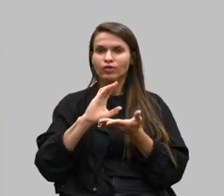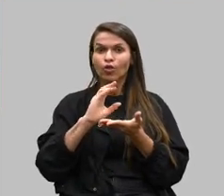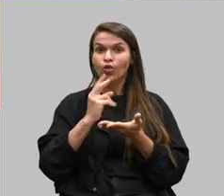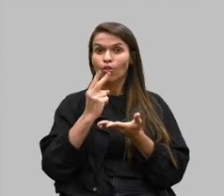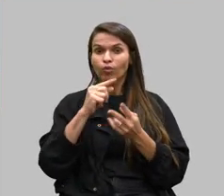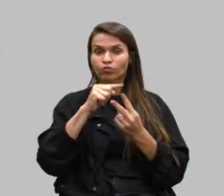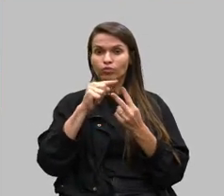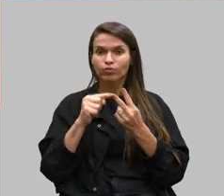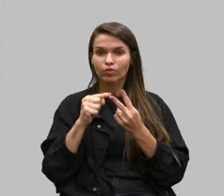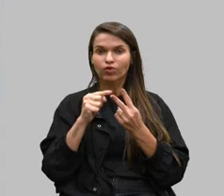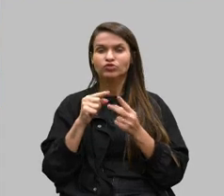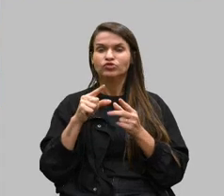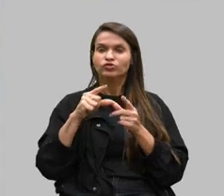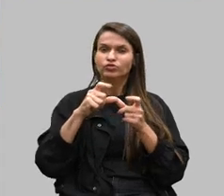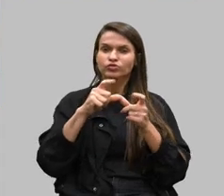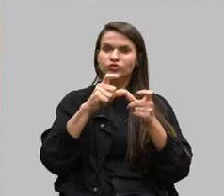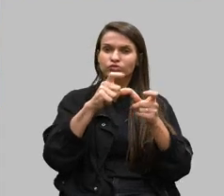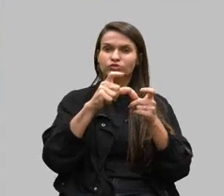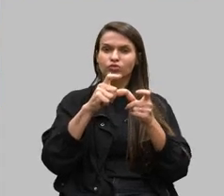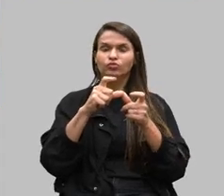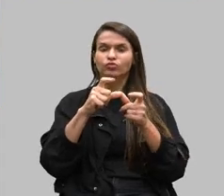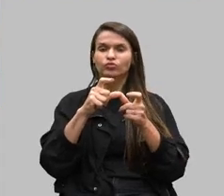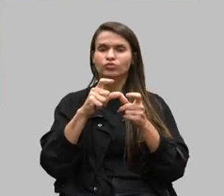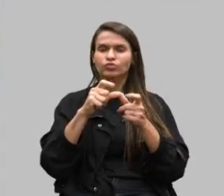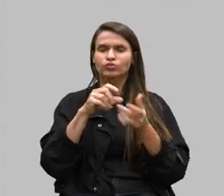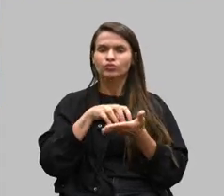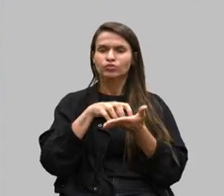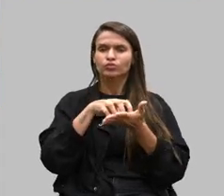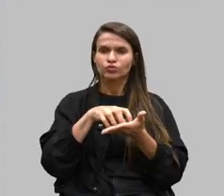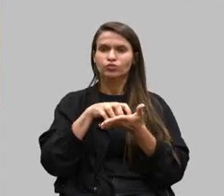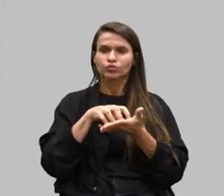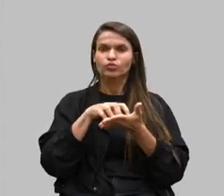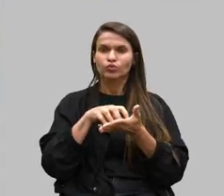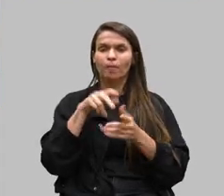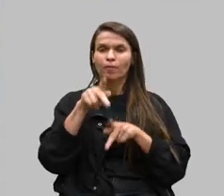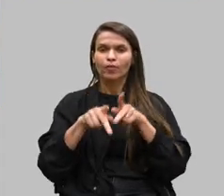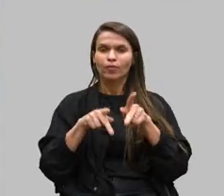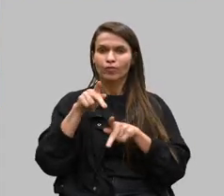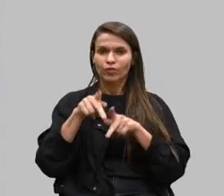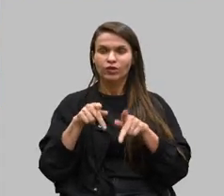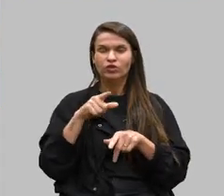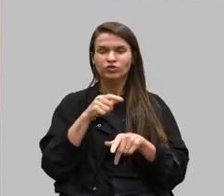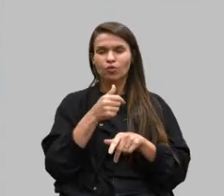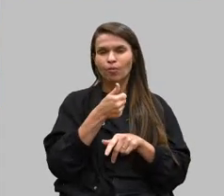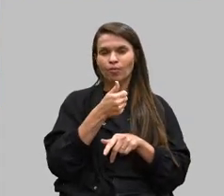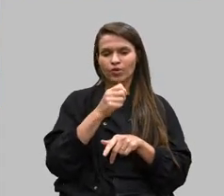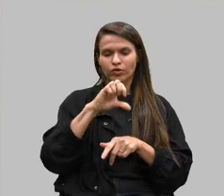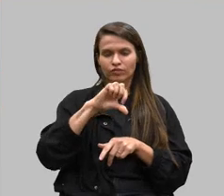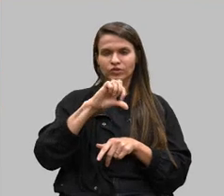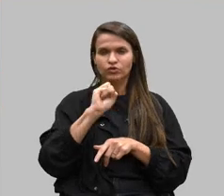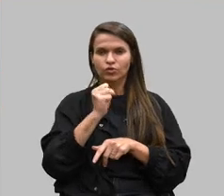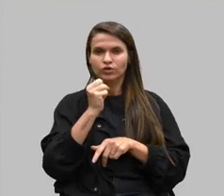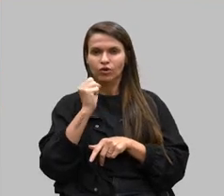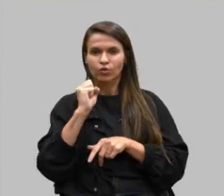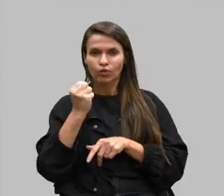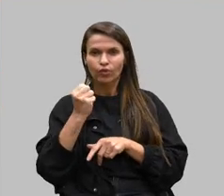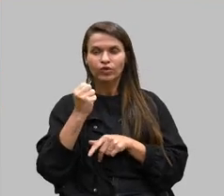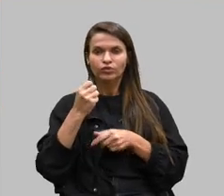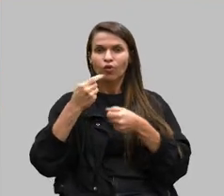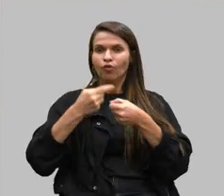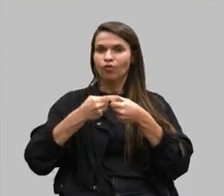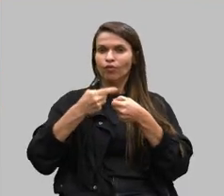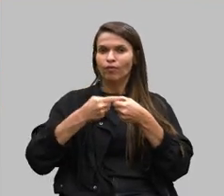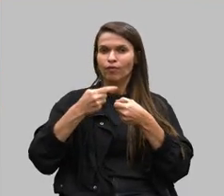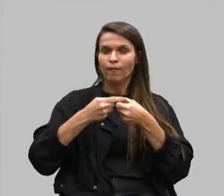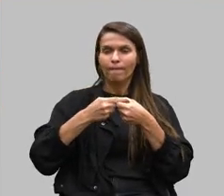para o transporte público passageiro desde a destituição desse transporte público desde 1988 váo para do do paropeba não tem o trem de